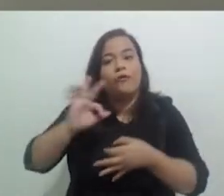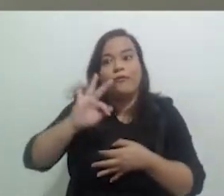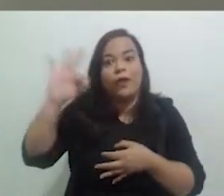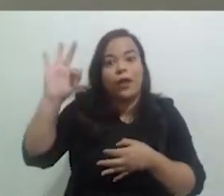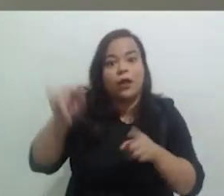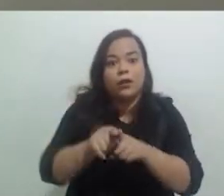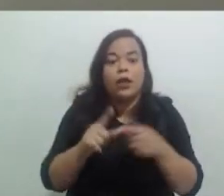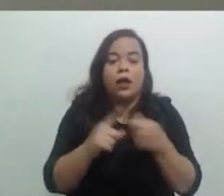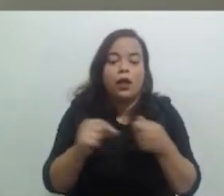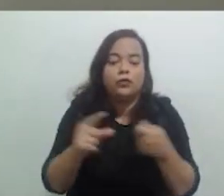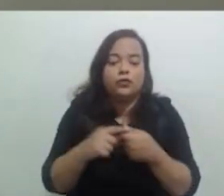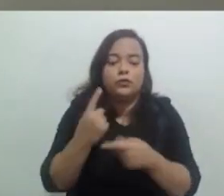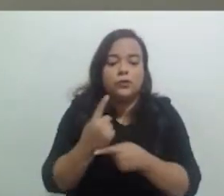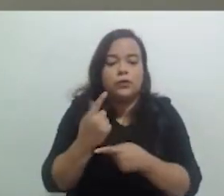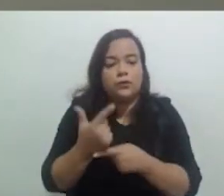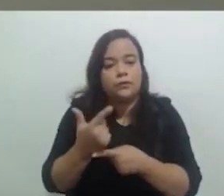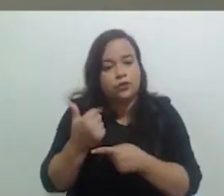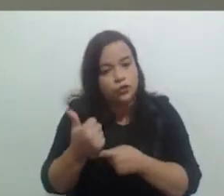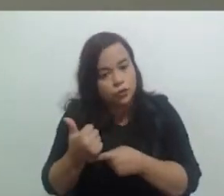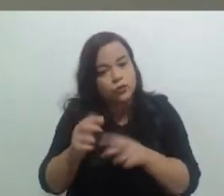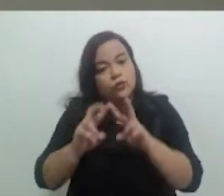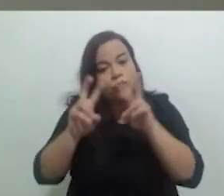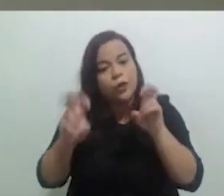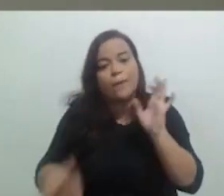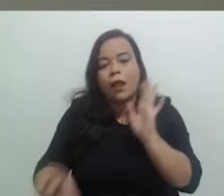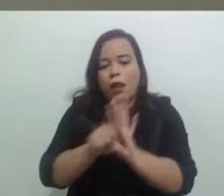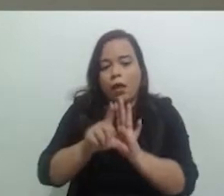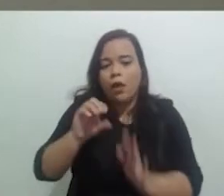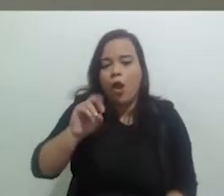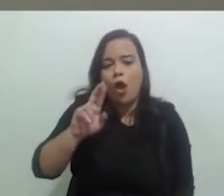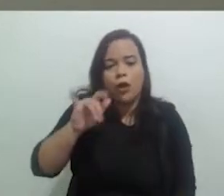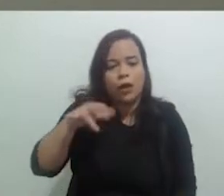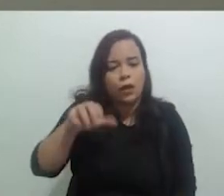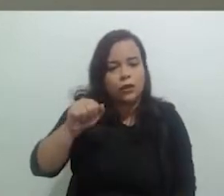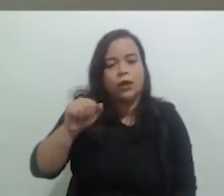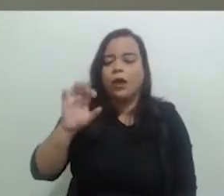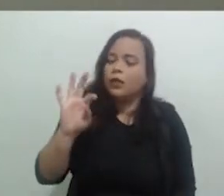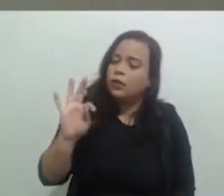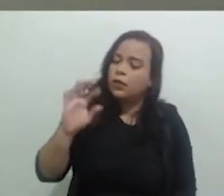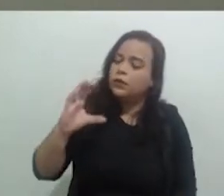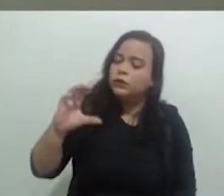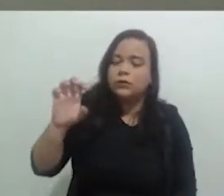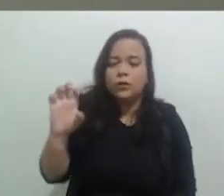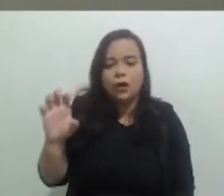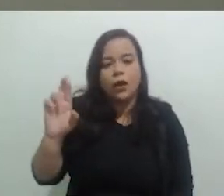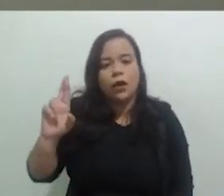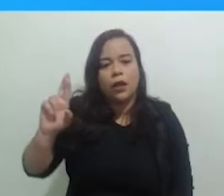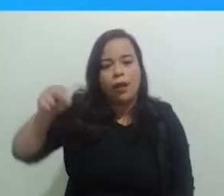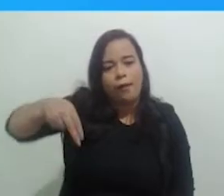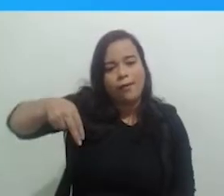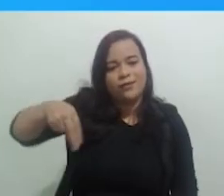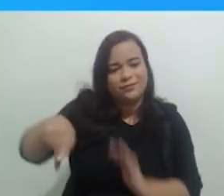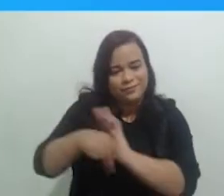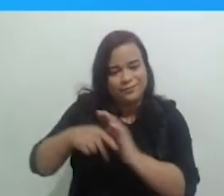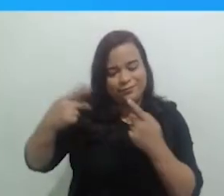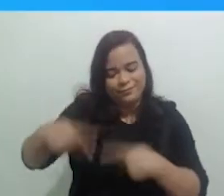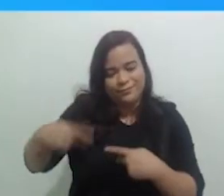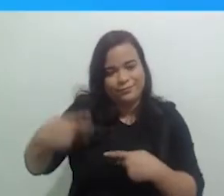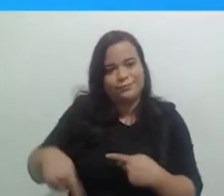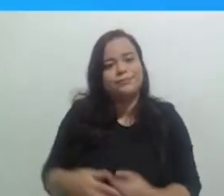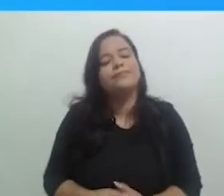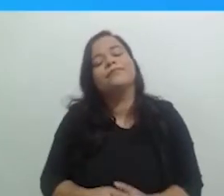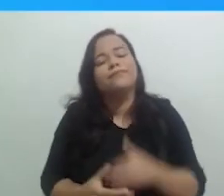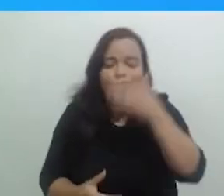do TCE-RN. Eram só as considerações para complementar. Muito obrigado. Perdão. Obrigado, desembargador de Lerman.